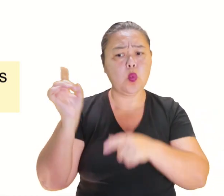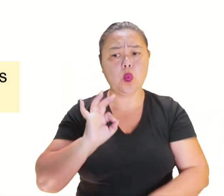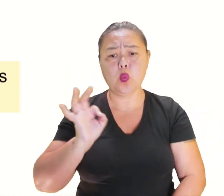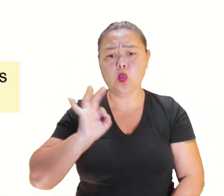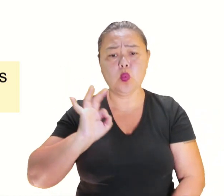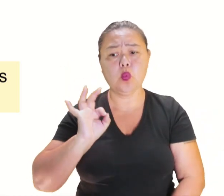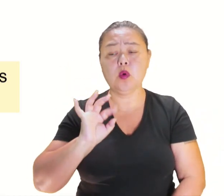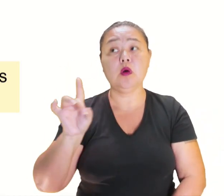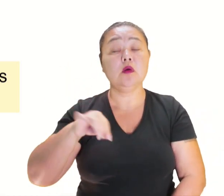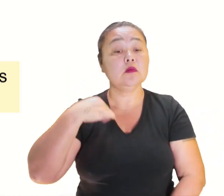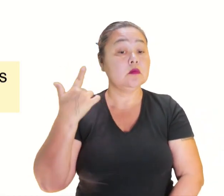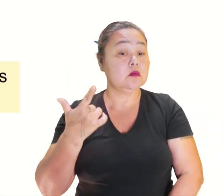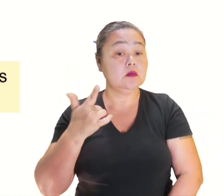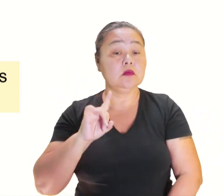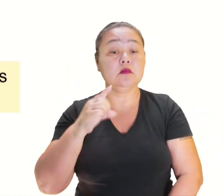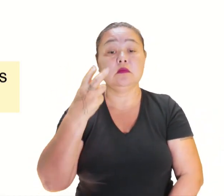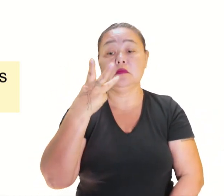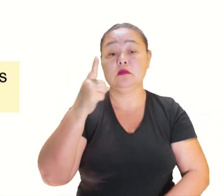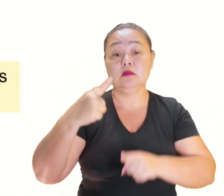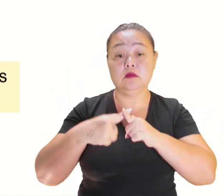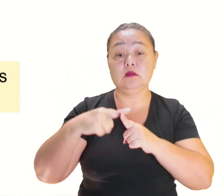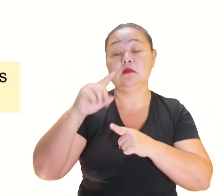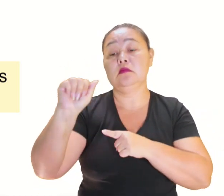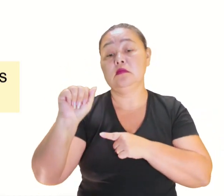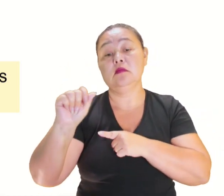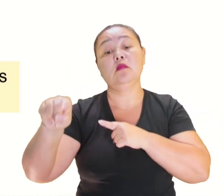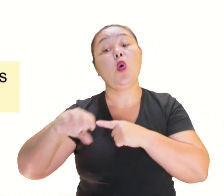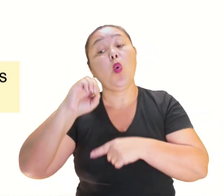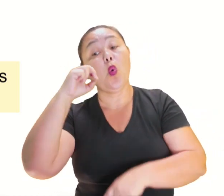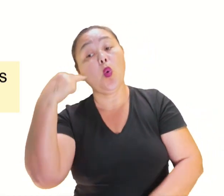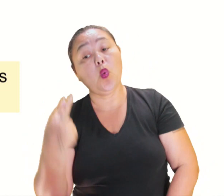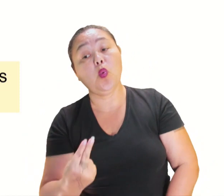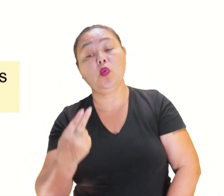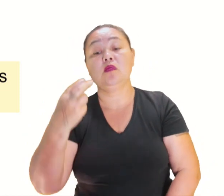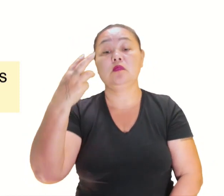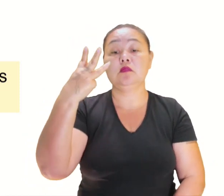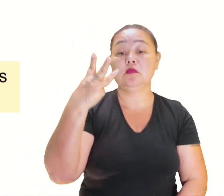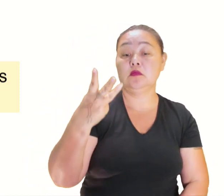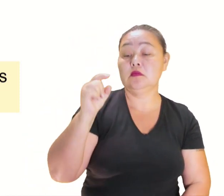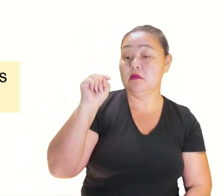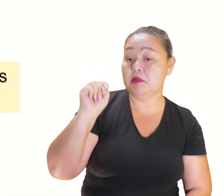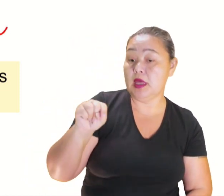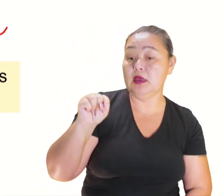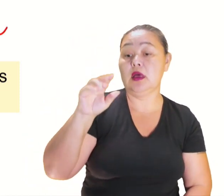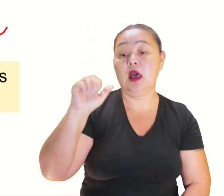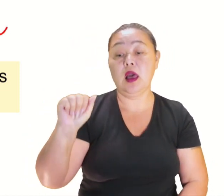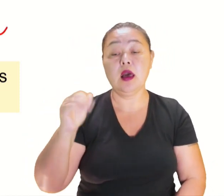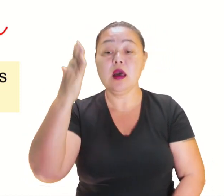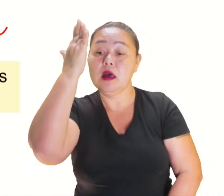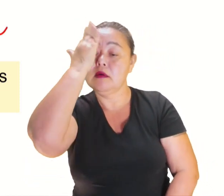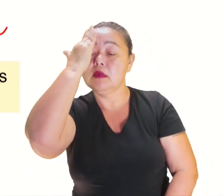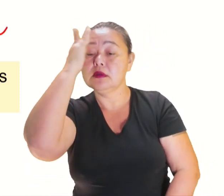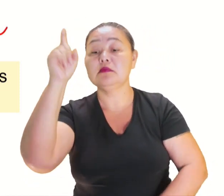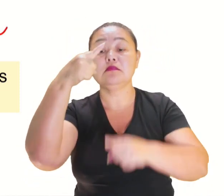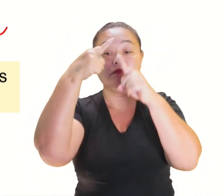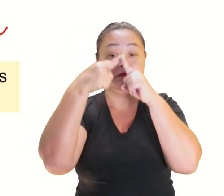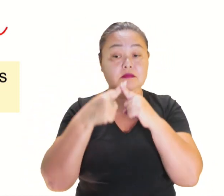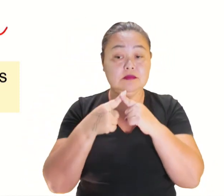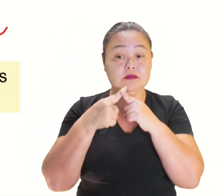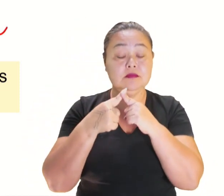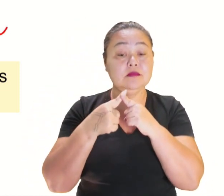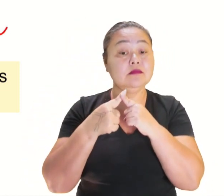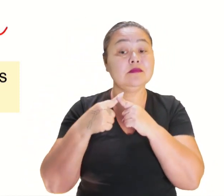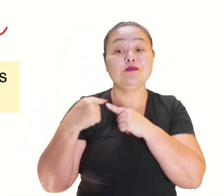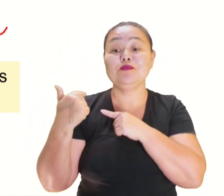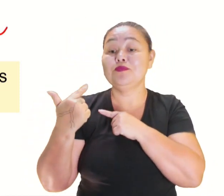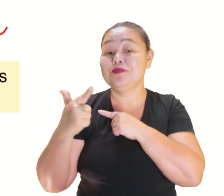um pontinho, não tem assim 3 vezes o A ou 3 pontinho A, para a gente saber que está multiplicando. Não